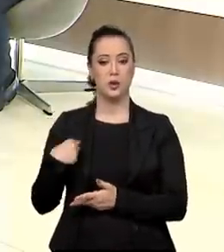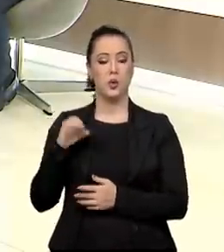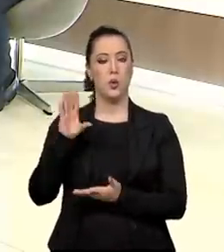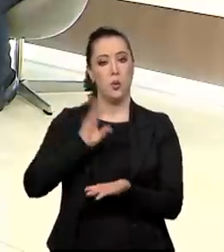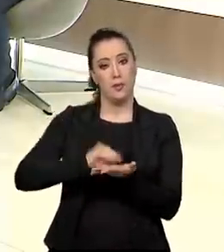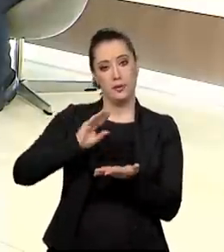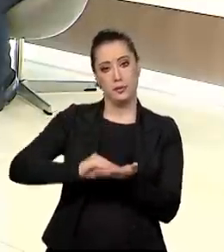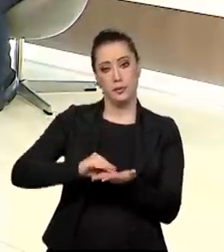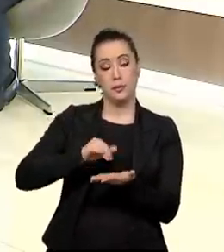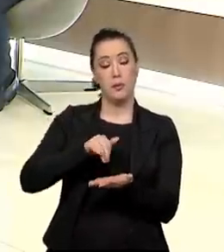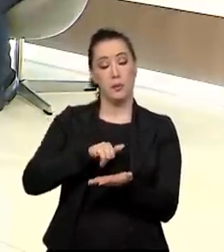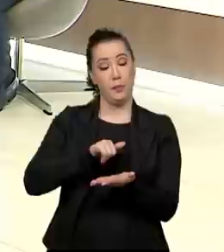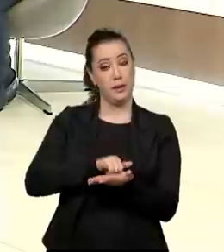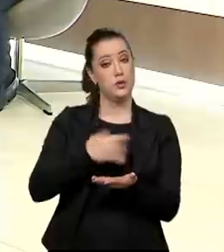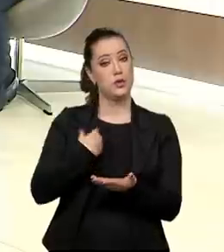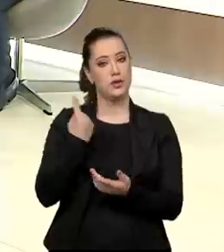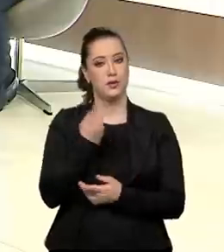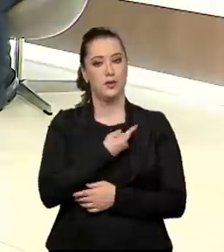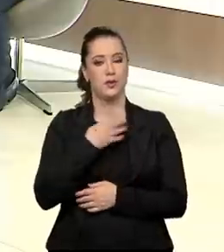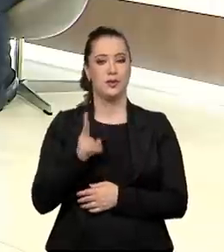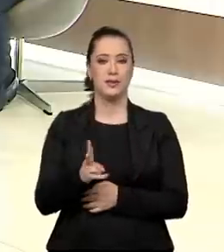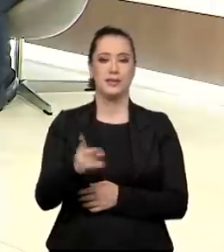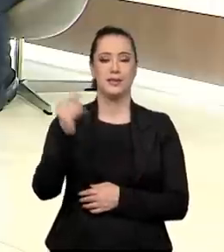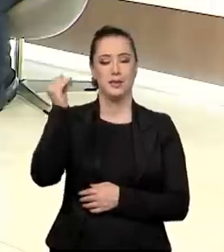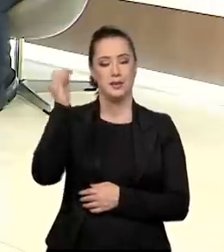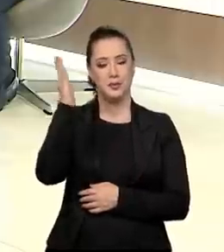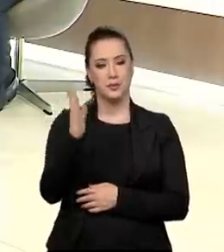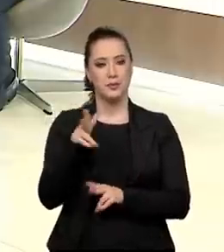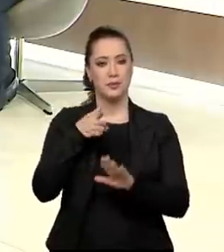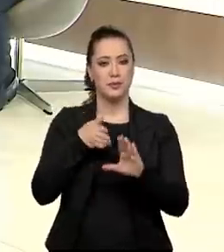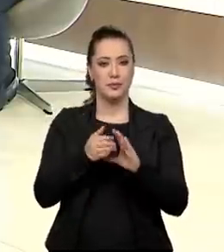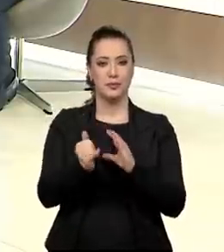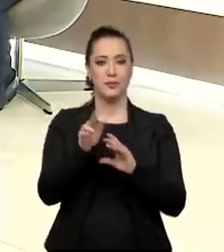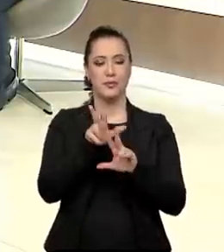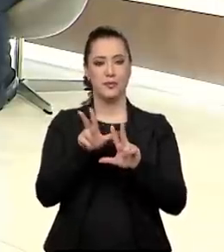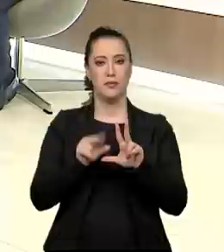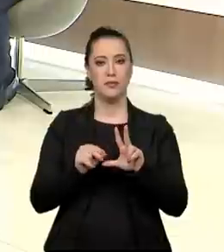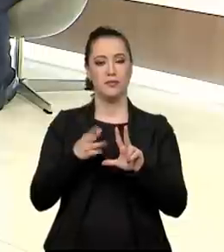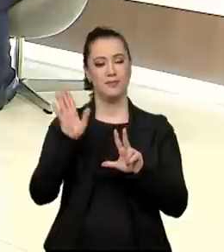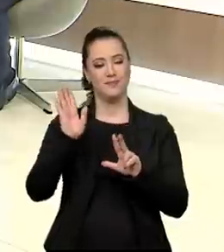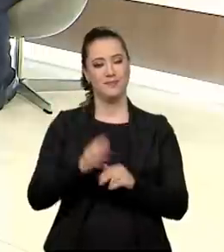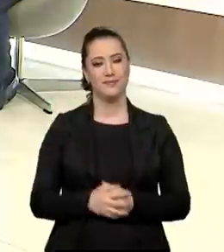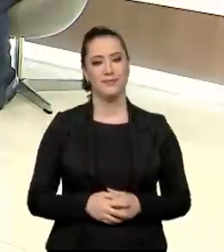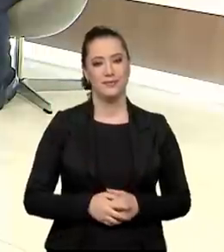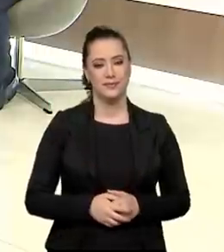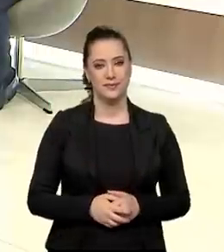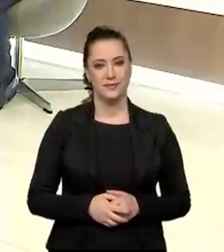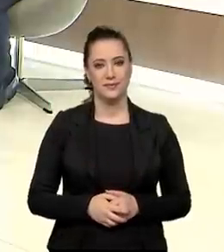o TV Brasil Play. E o Brasil continua em Pauta aqui na TV Brasil. Até o próximo programa.